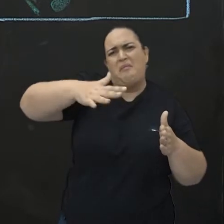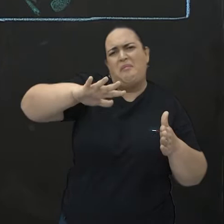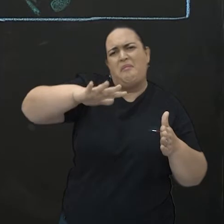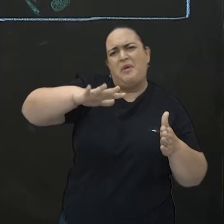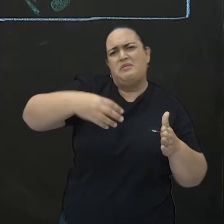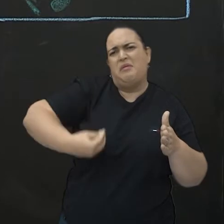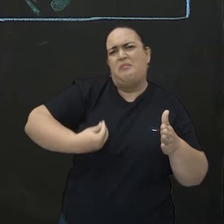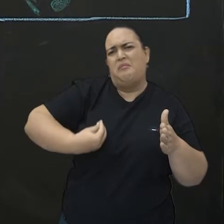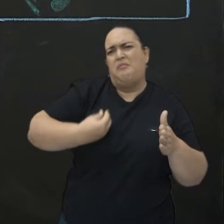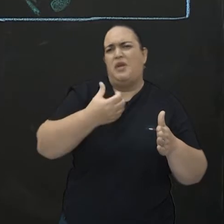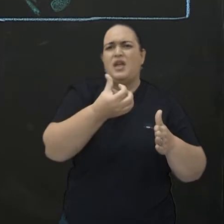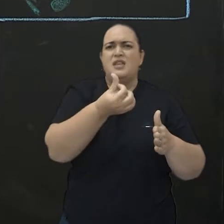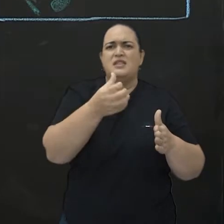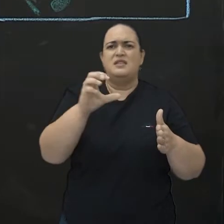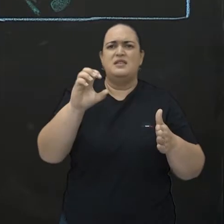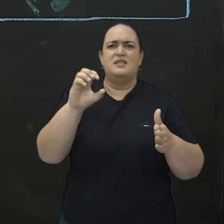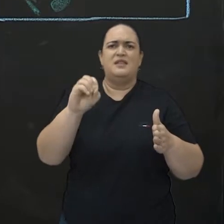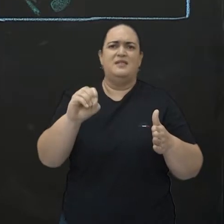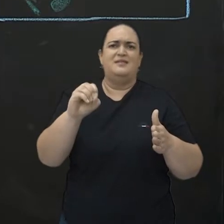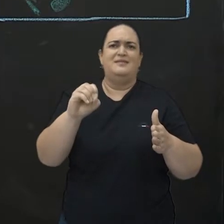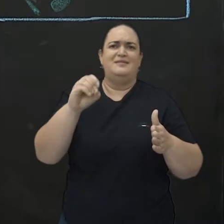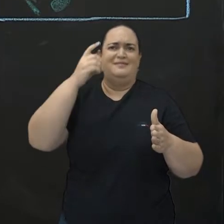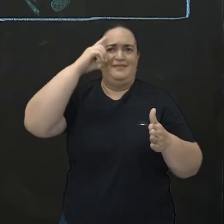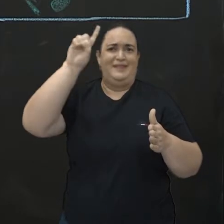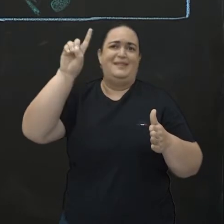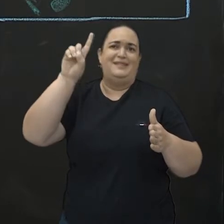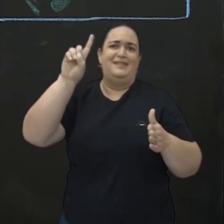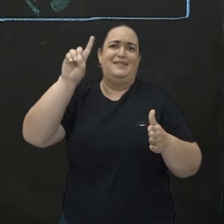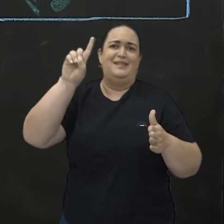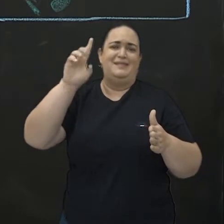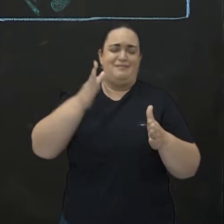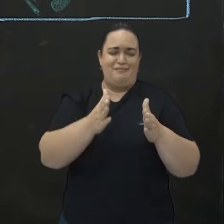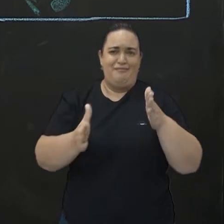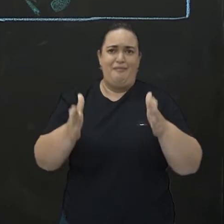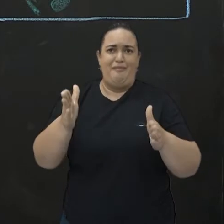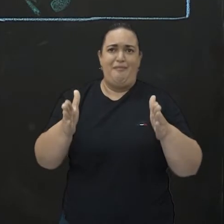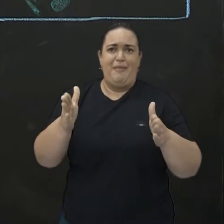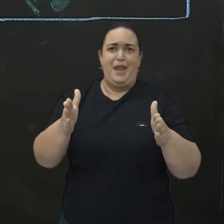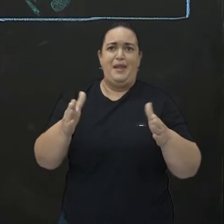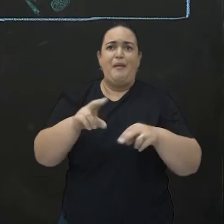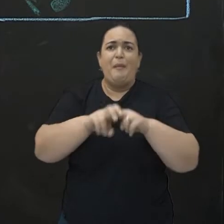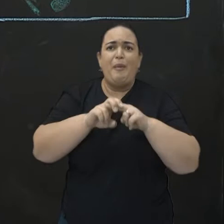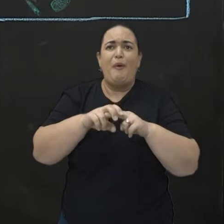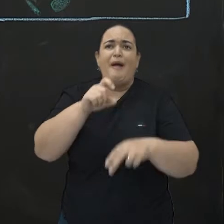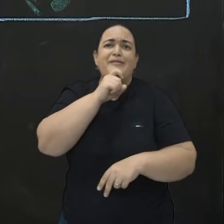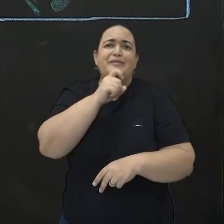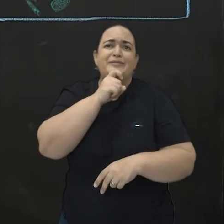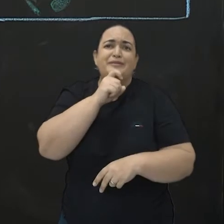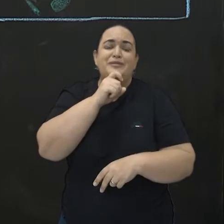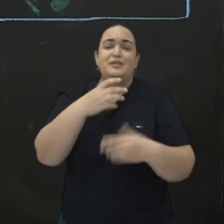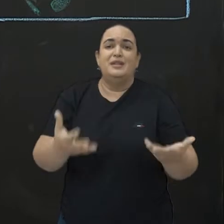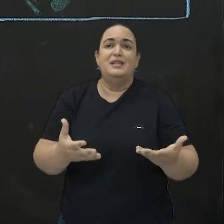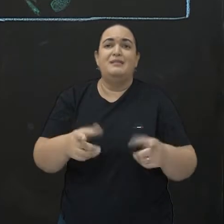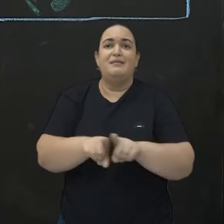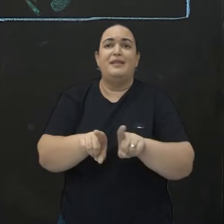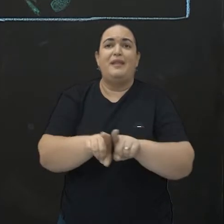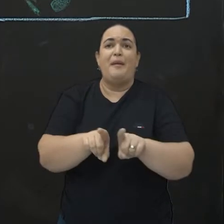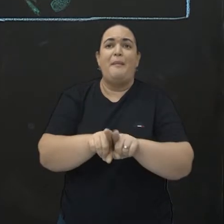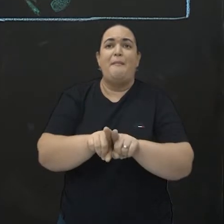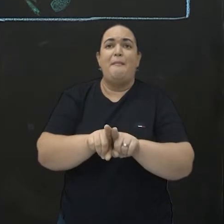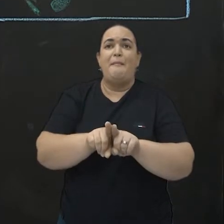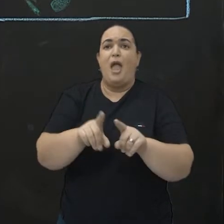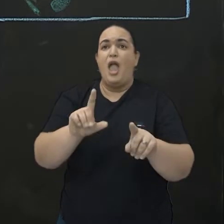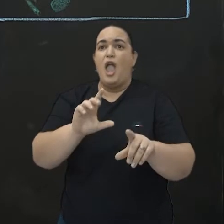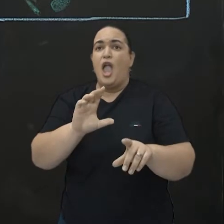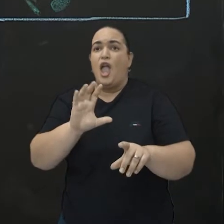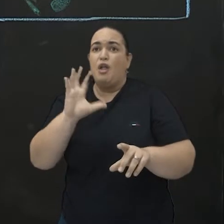cerca de 60 dias na época do chamado degelo polar. Essa época onde as temperaturas no verão acabam ficando aí